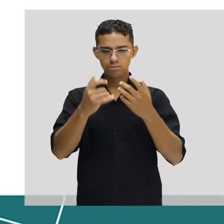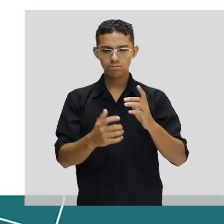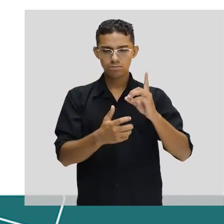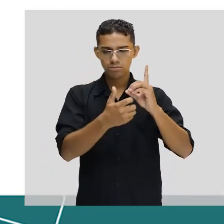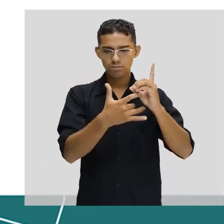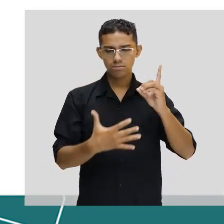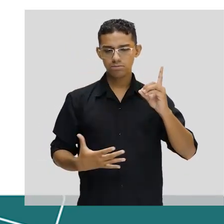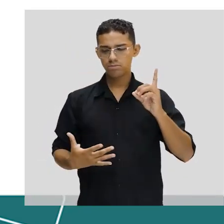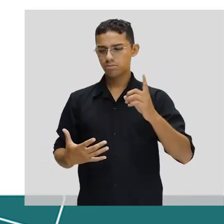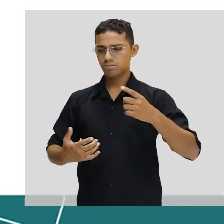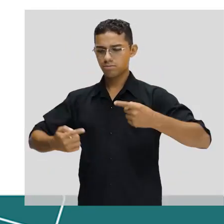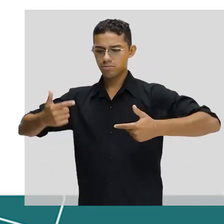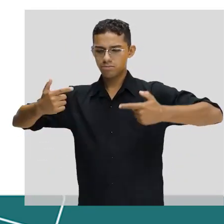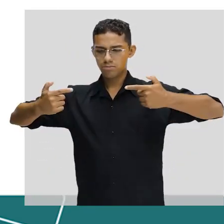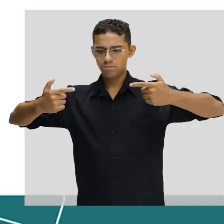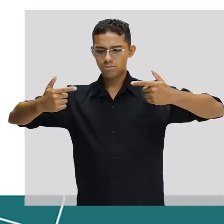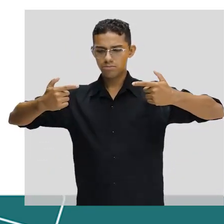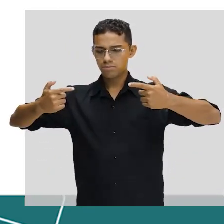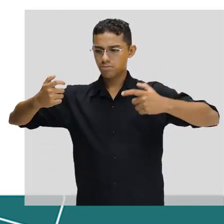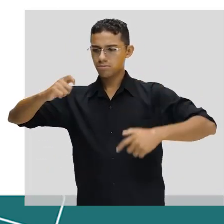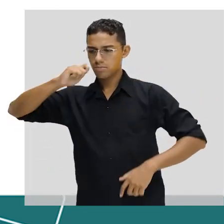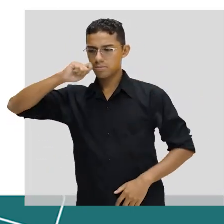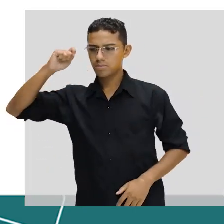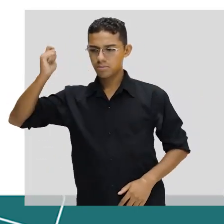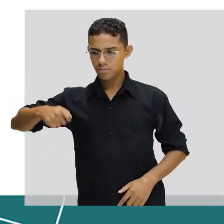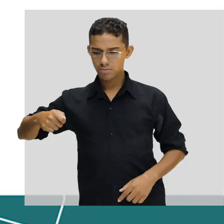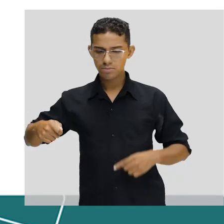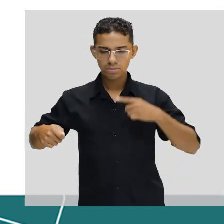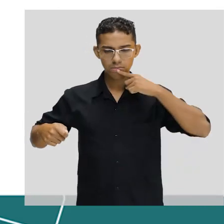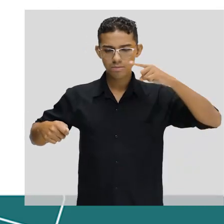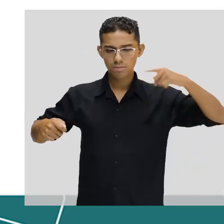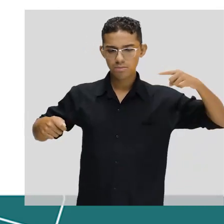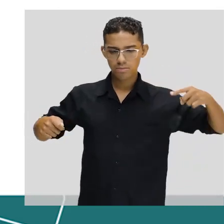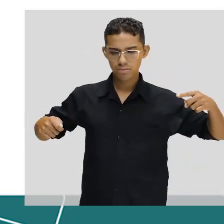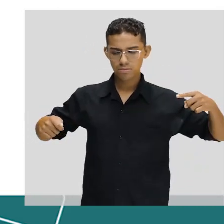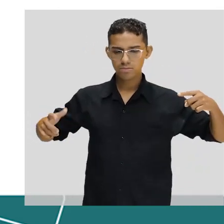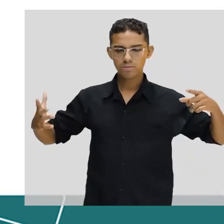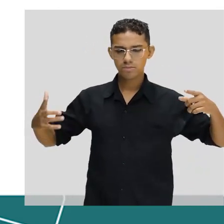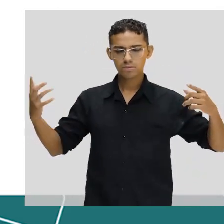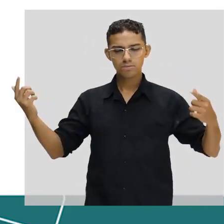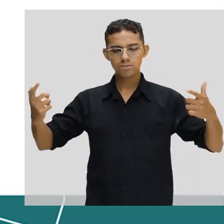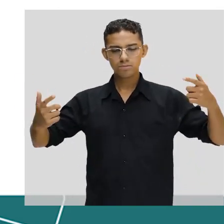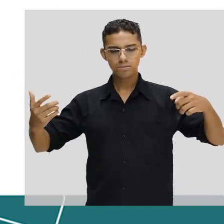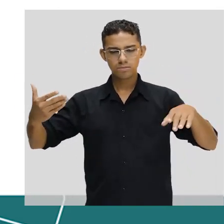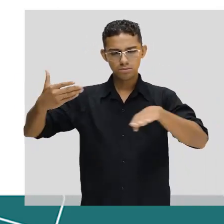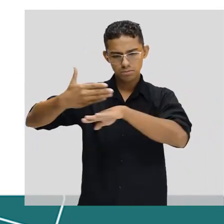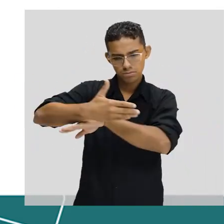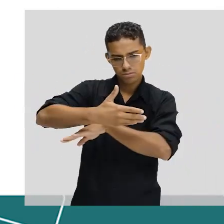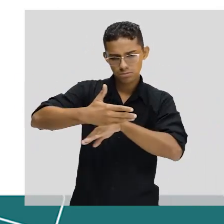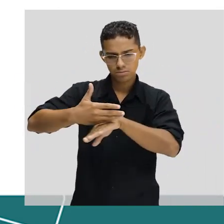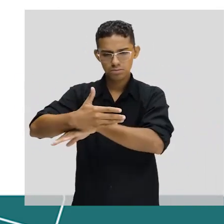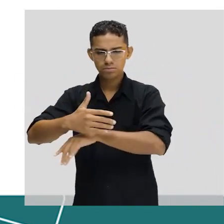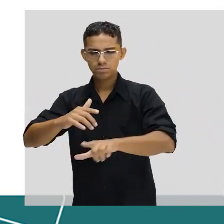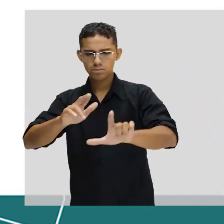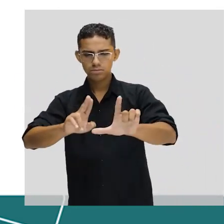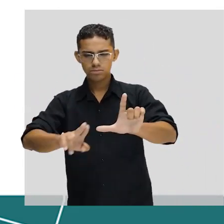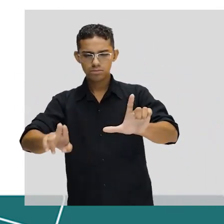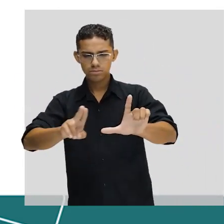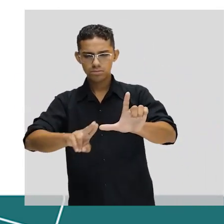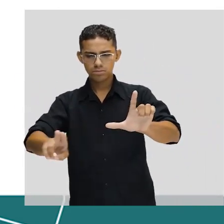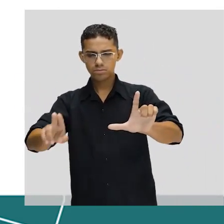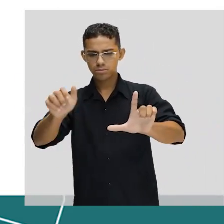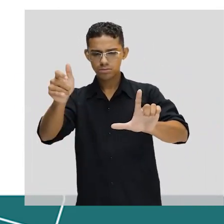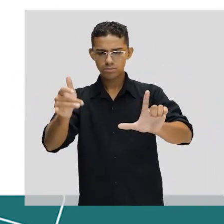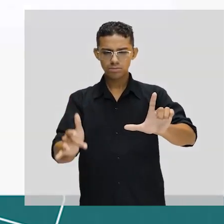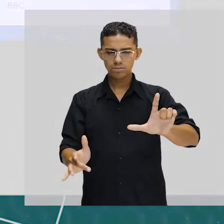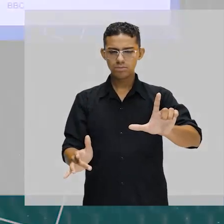guerra da Rússia contra a Ucrânia, né? Invasão russa, aí tem ali a legenda, né? A estrelinha significa as cidades